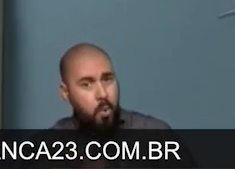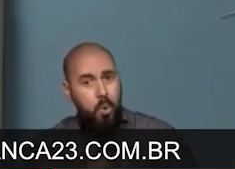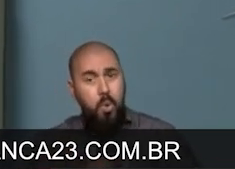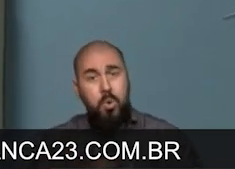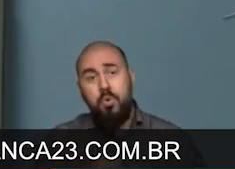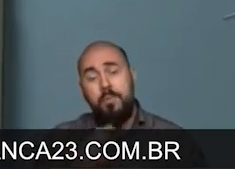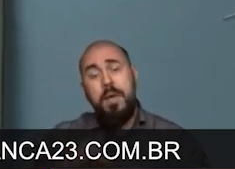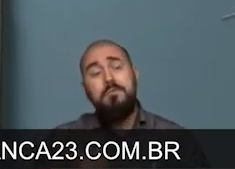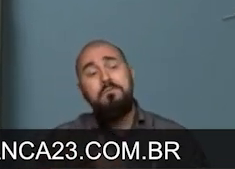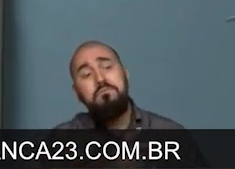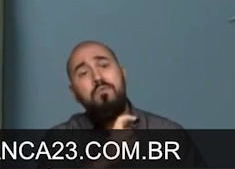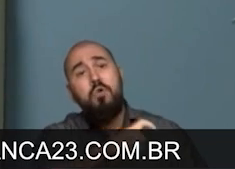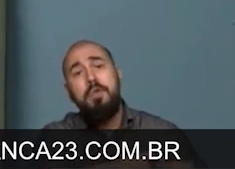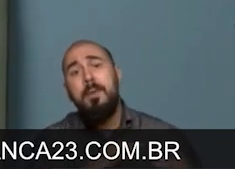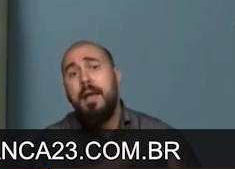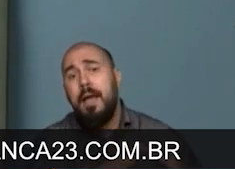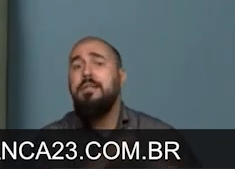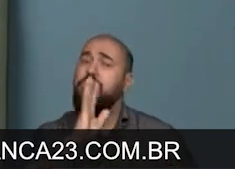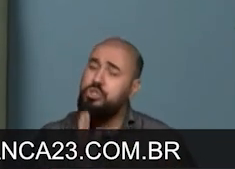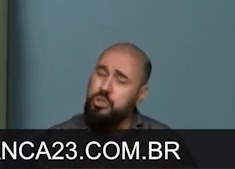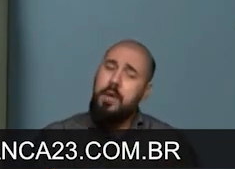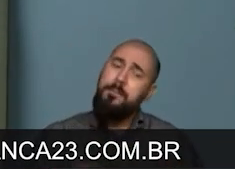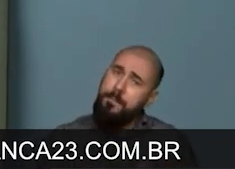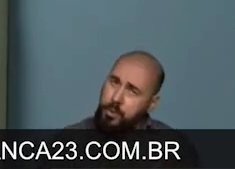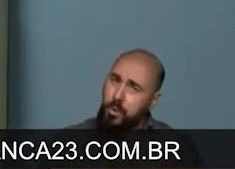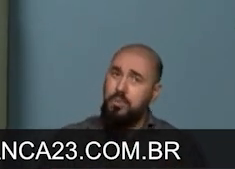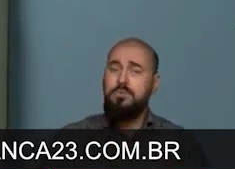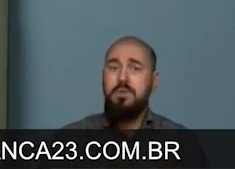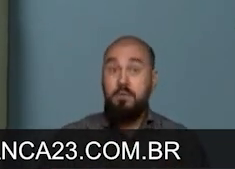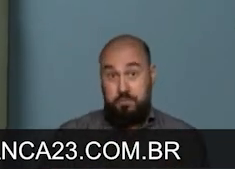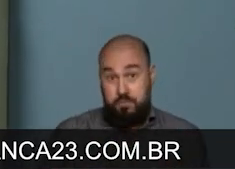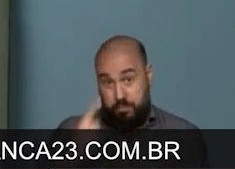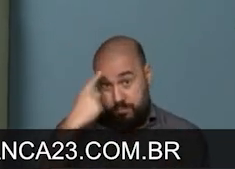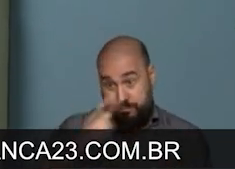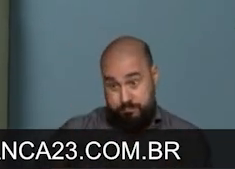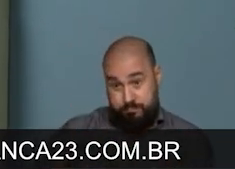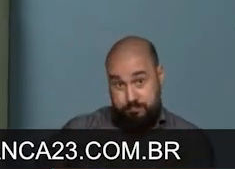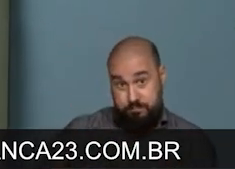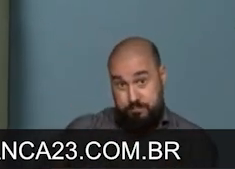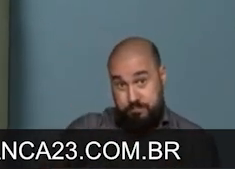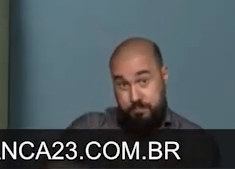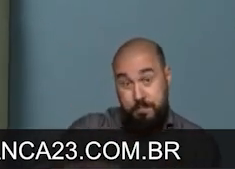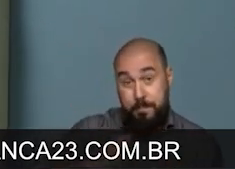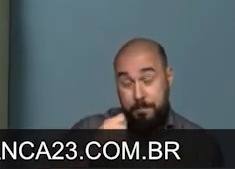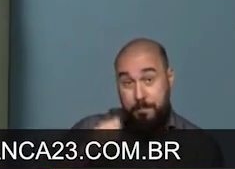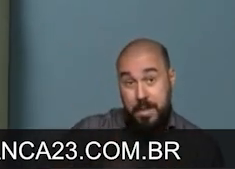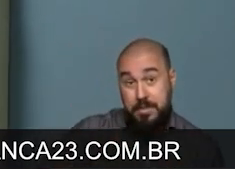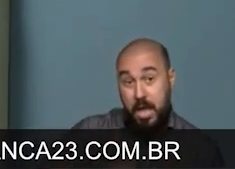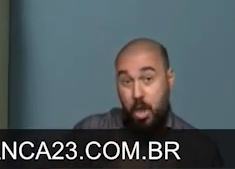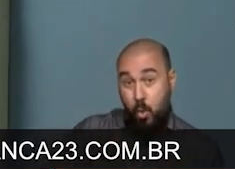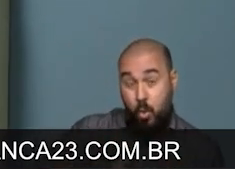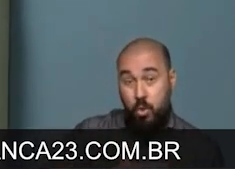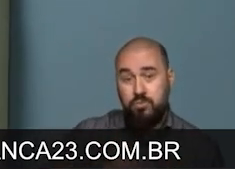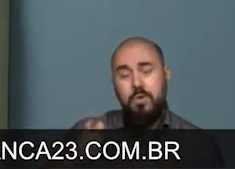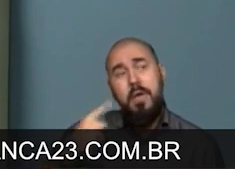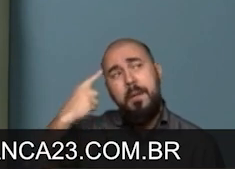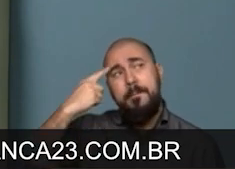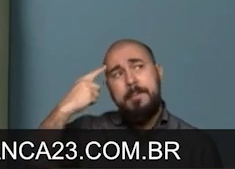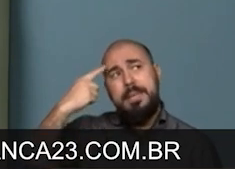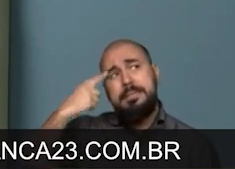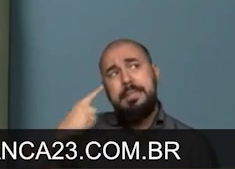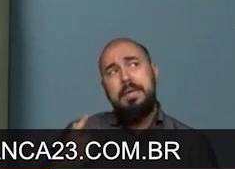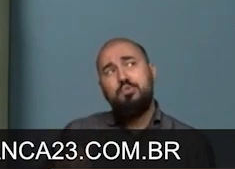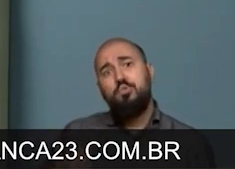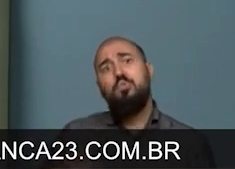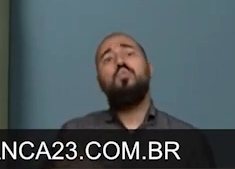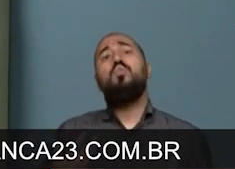sair amamentando. A gente tem que pensar agora, esse mês de agosto, a gente está pensando nesses outros